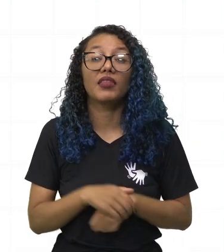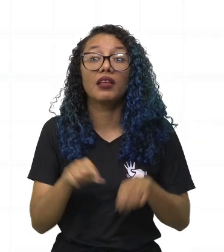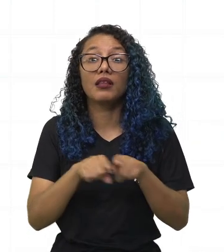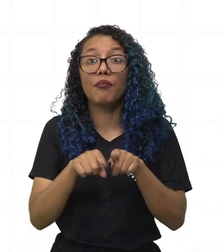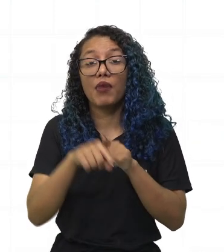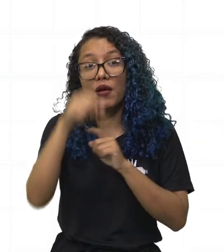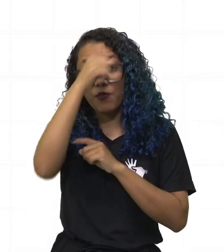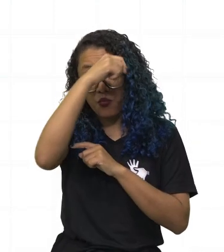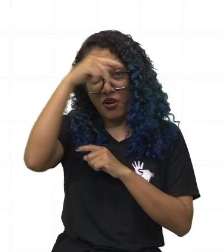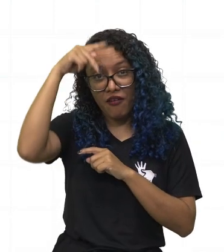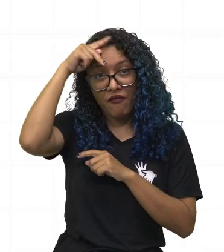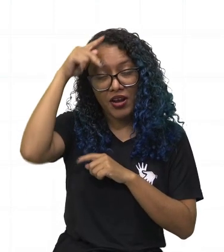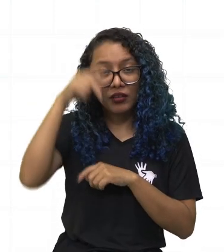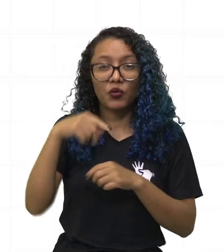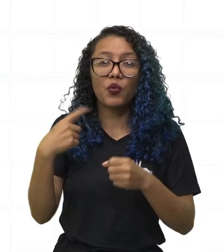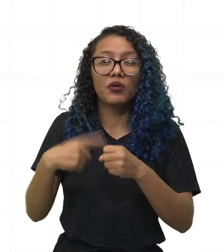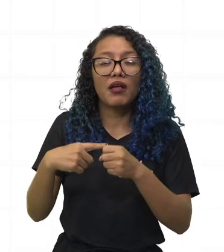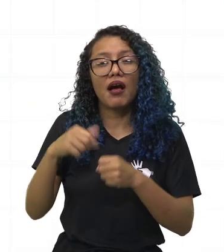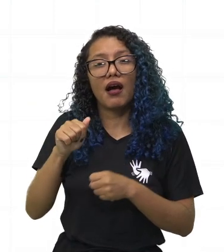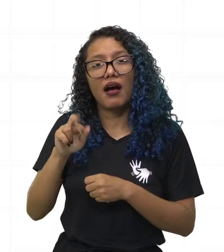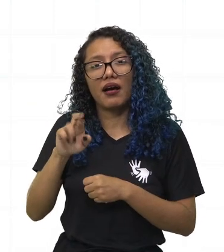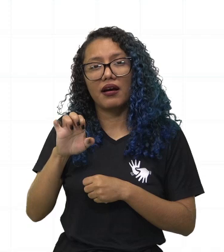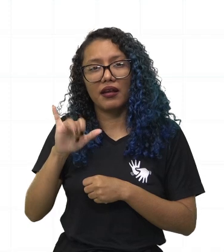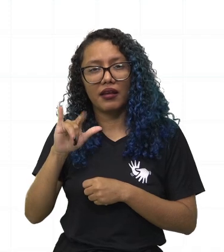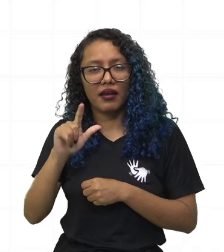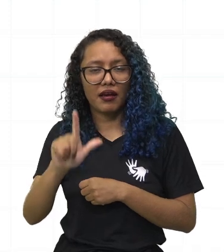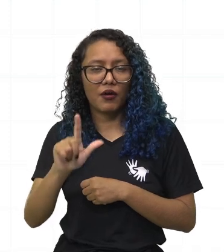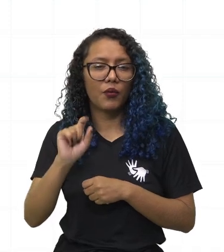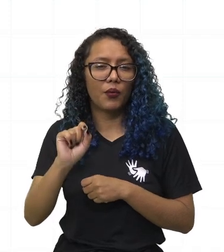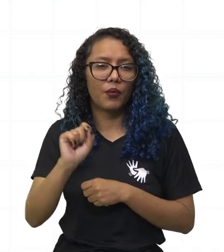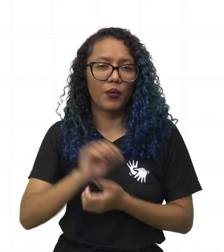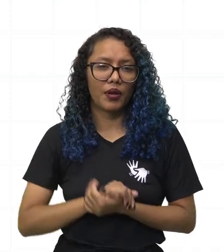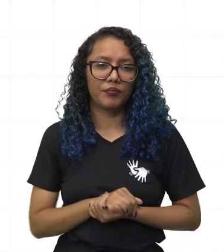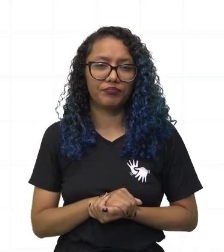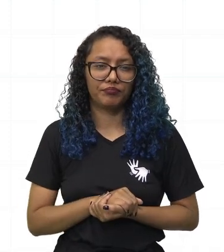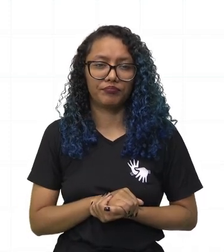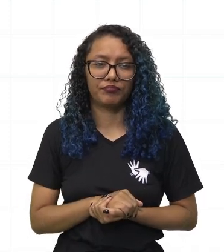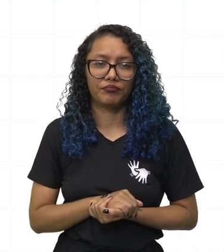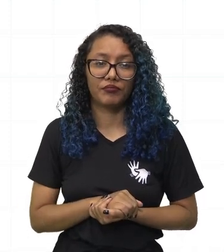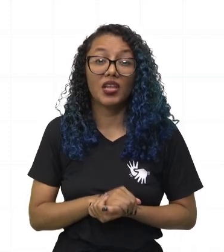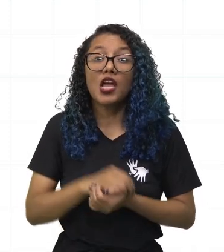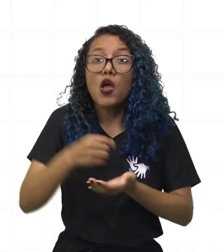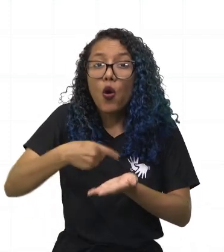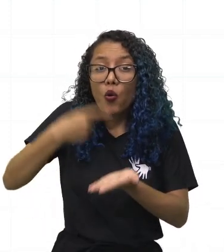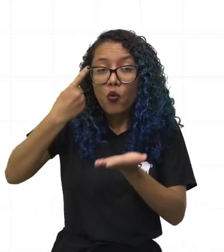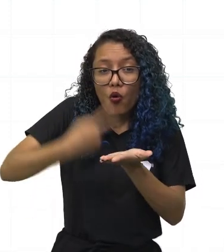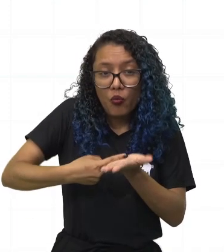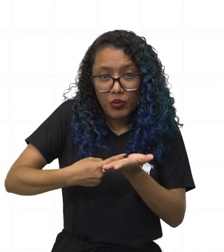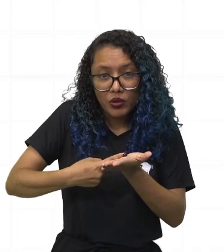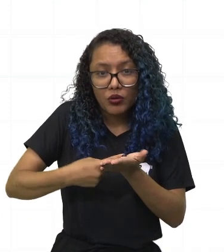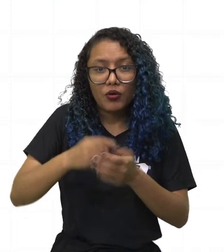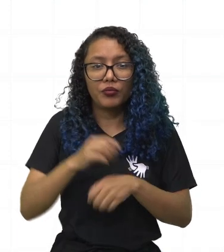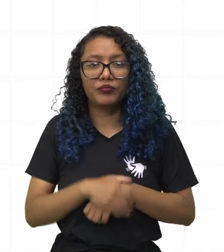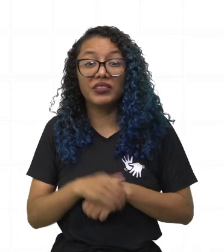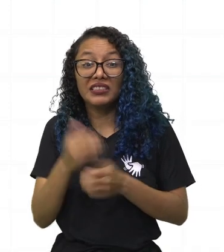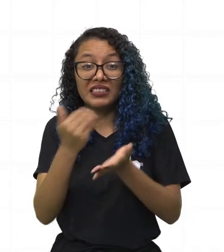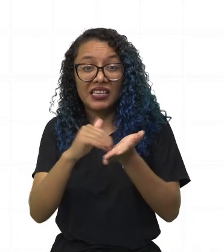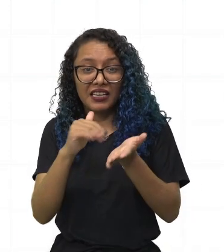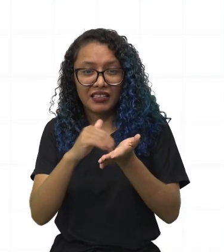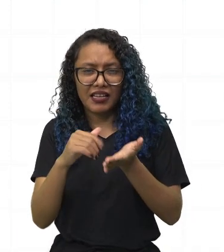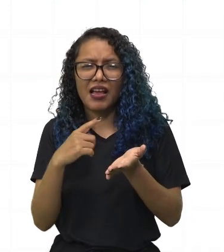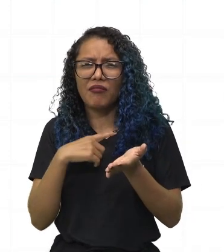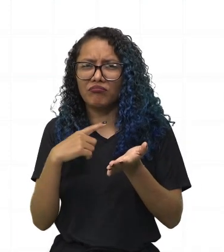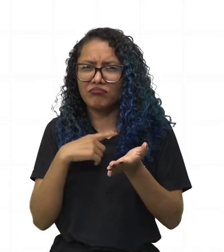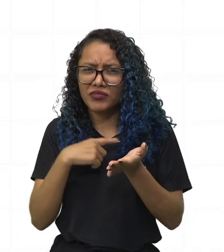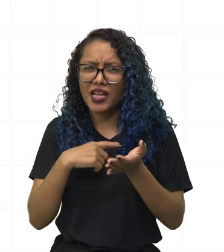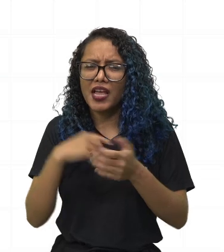Areal, Gutinho Bernardes, ficou definido que a CEINFRA fará todos os laudos técnicos necessários